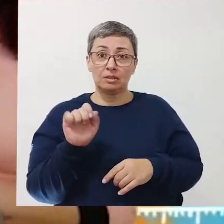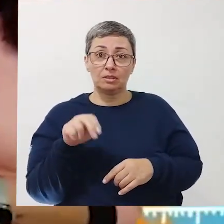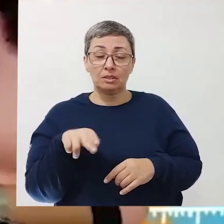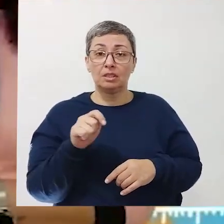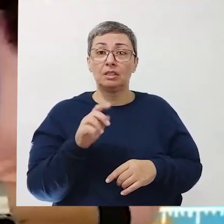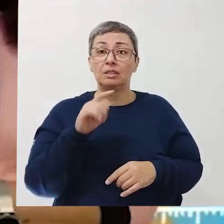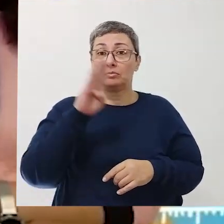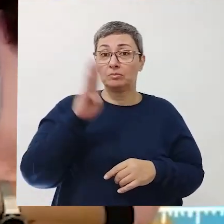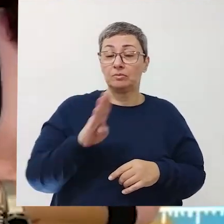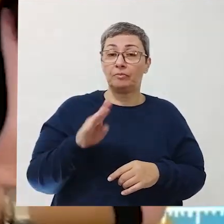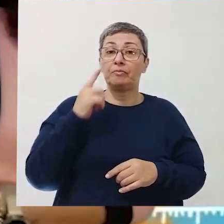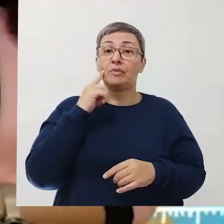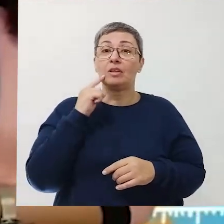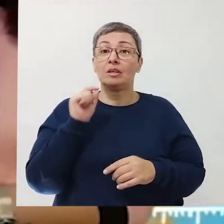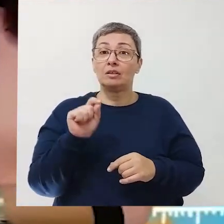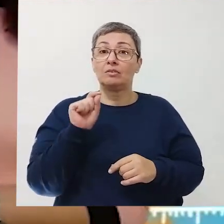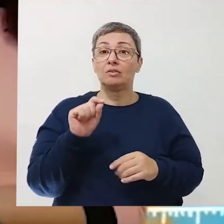informação